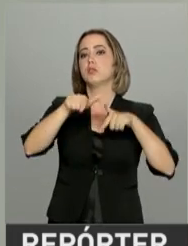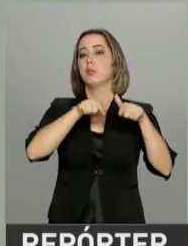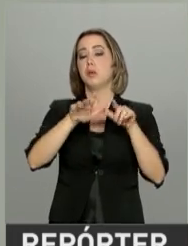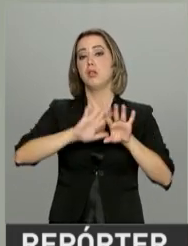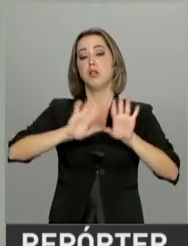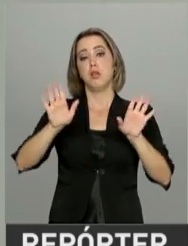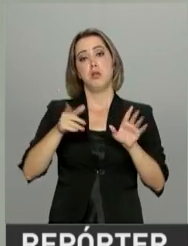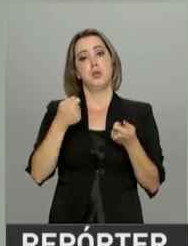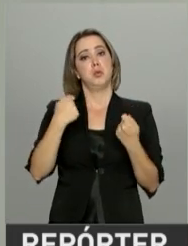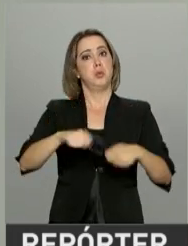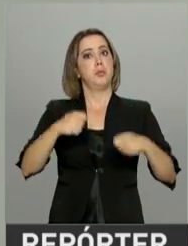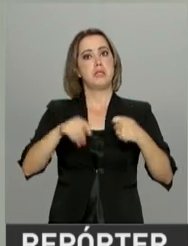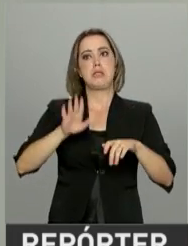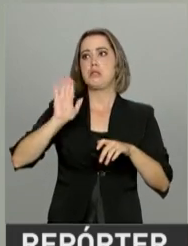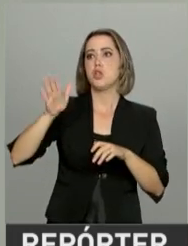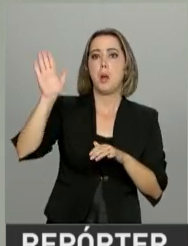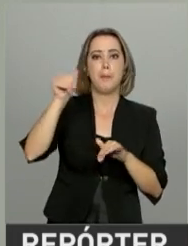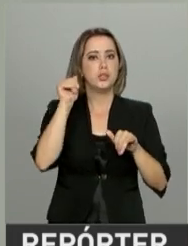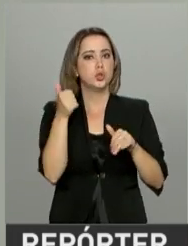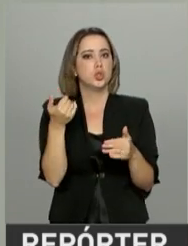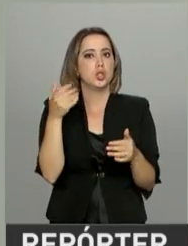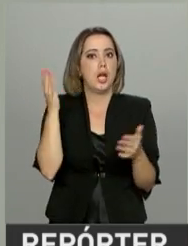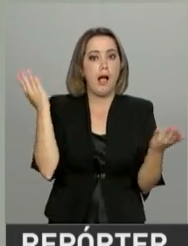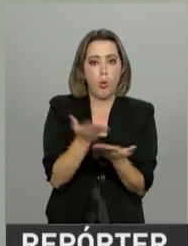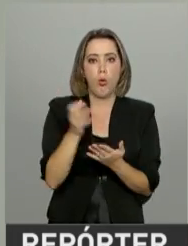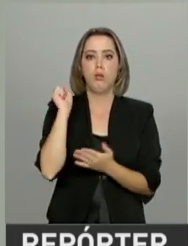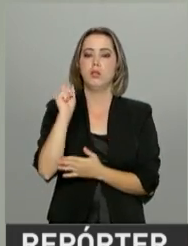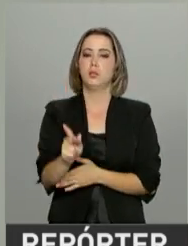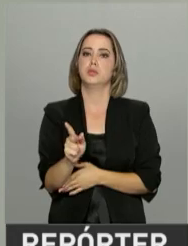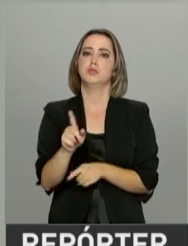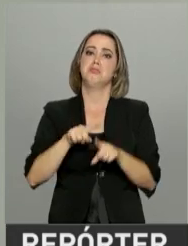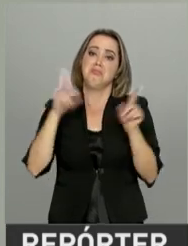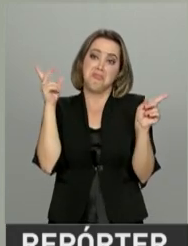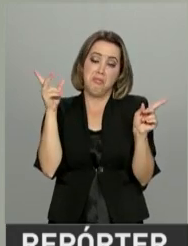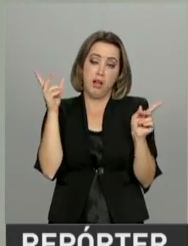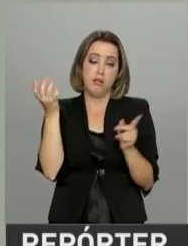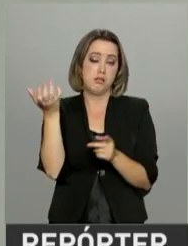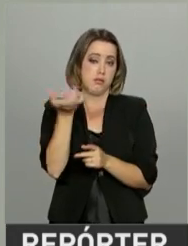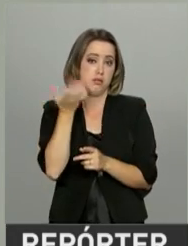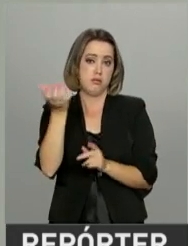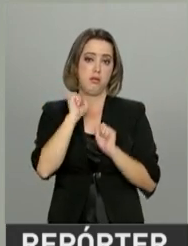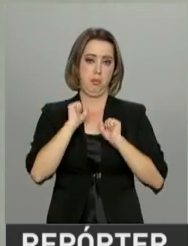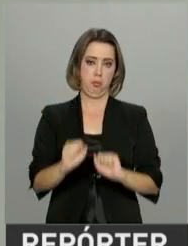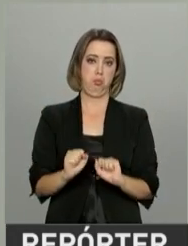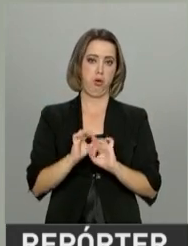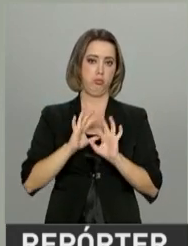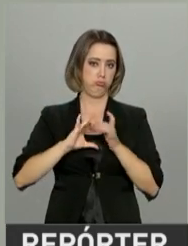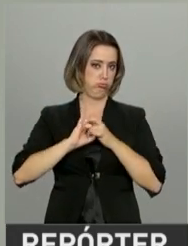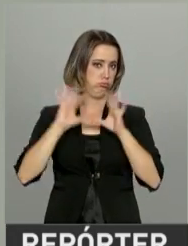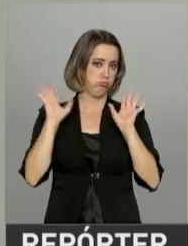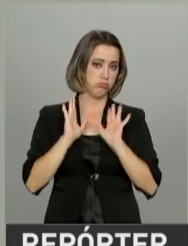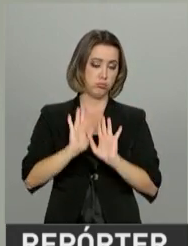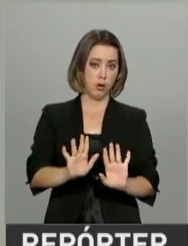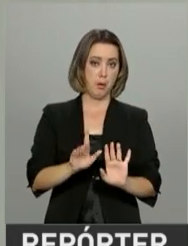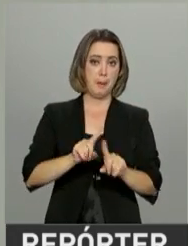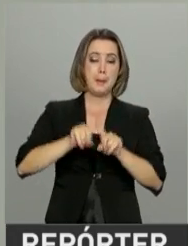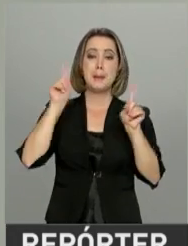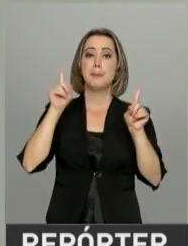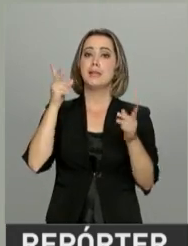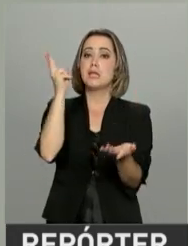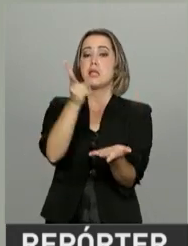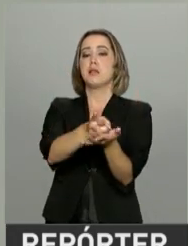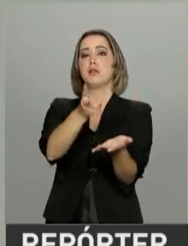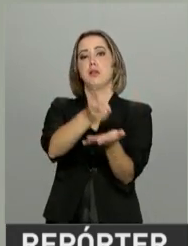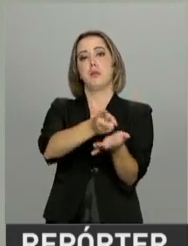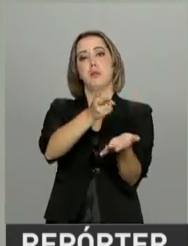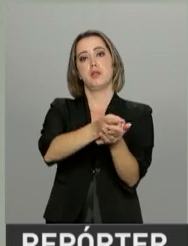razão para já requerer o benefício logo. Caso ele queira, ele pode requerer e ter acesso, mas mesmo com